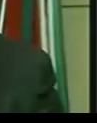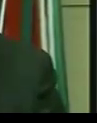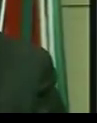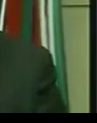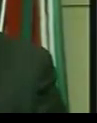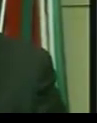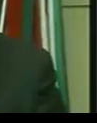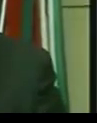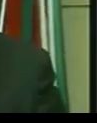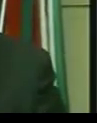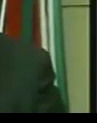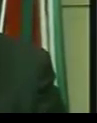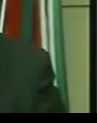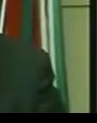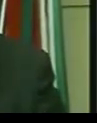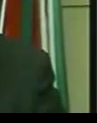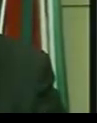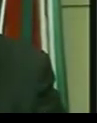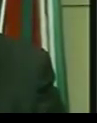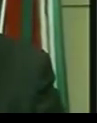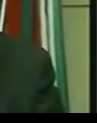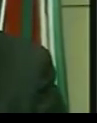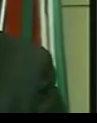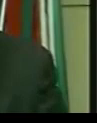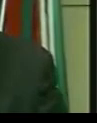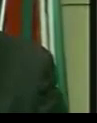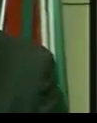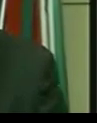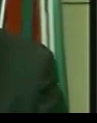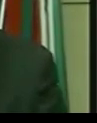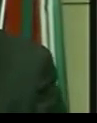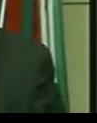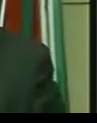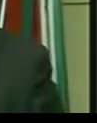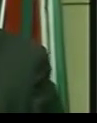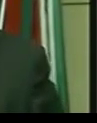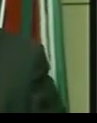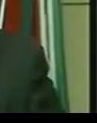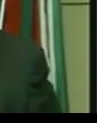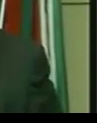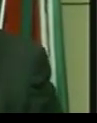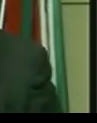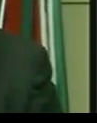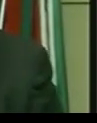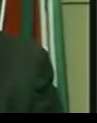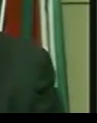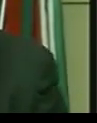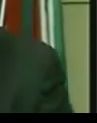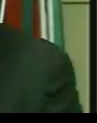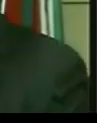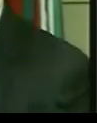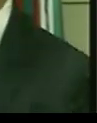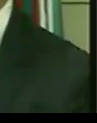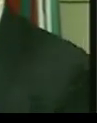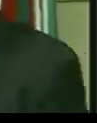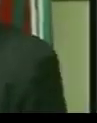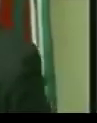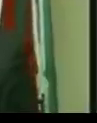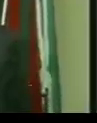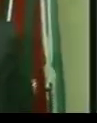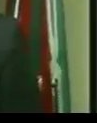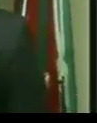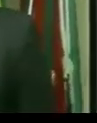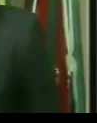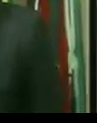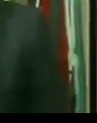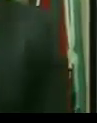mais rápido possível. Esse é o dever de nós, que somos vereadores, e também representando a população de Cristina. Tá certo, muito